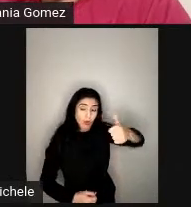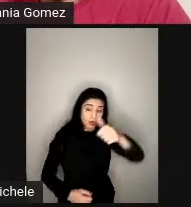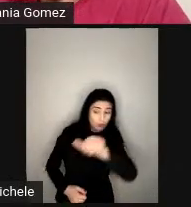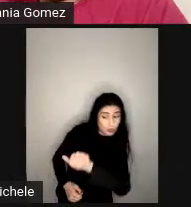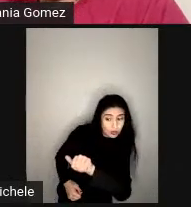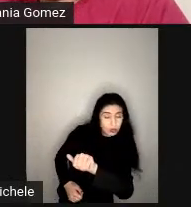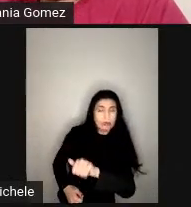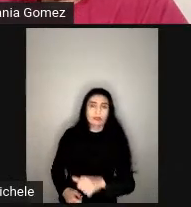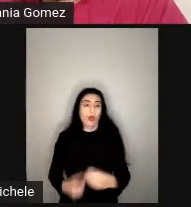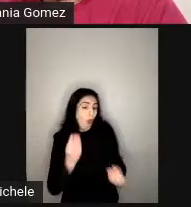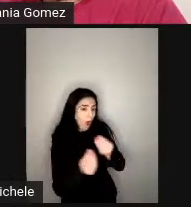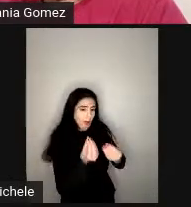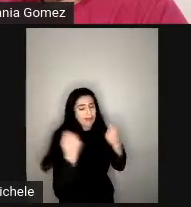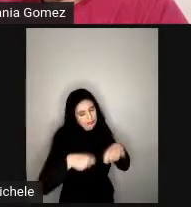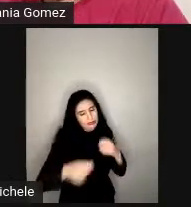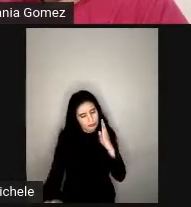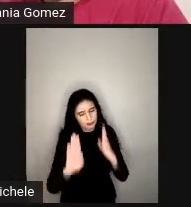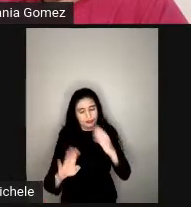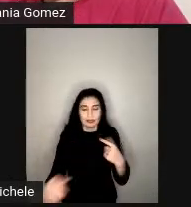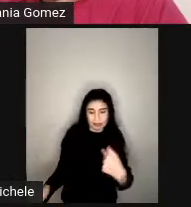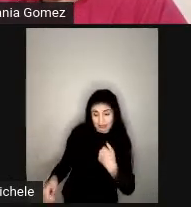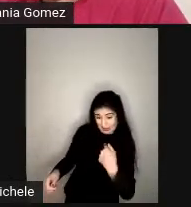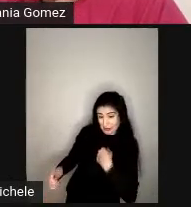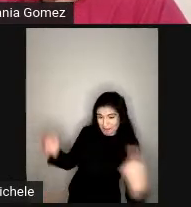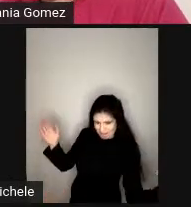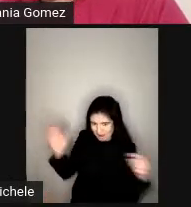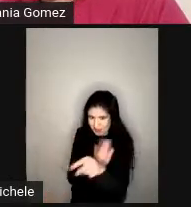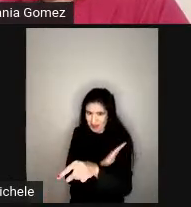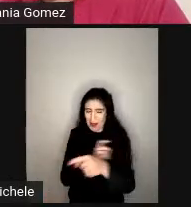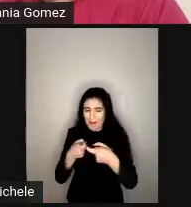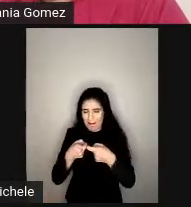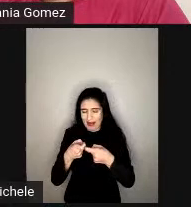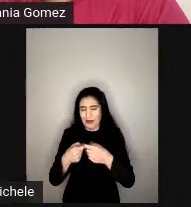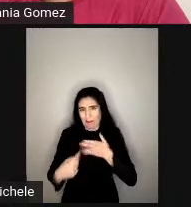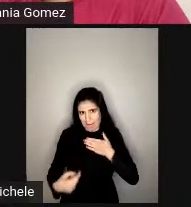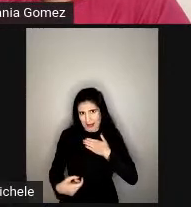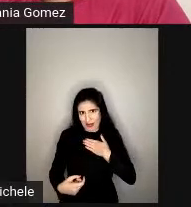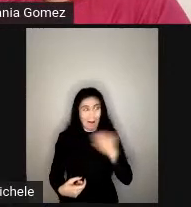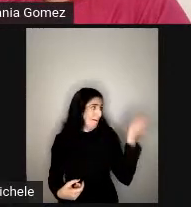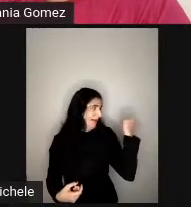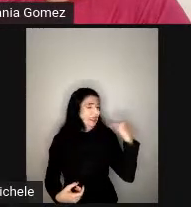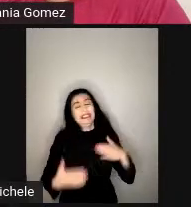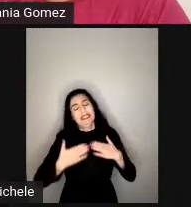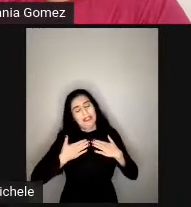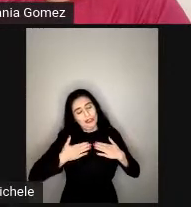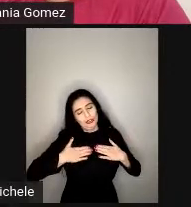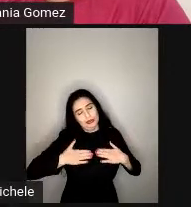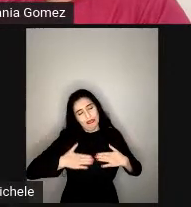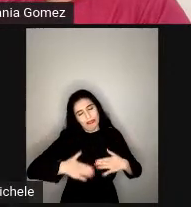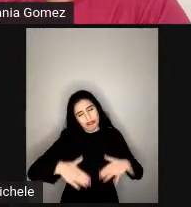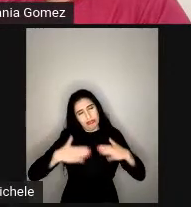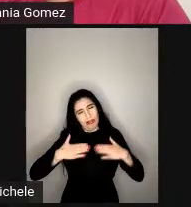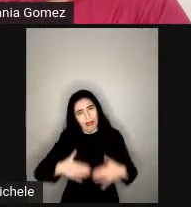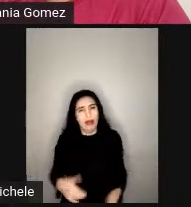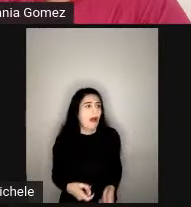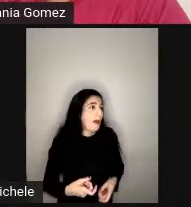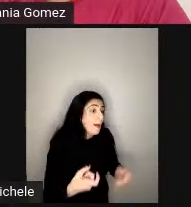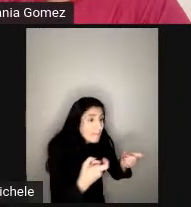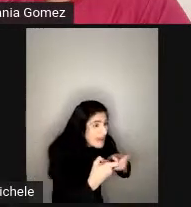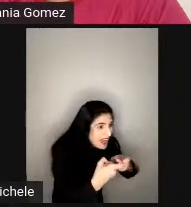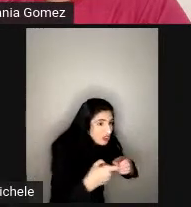Eu perguntei para o meu médico, depois que eu acalmei, que eu fiquei, tirei aquele... falei, aquele médico não é um